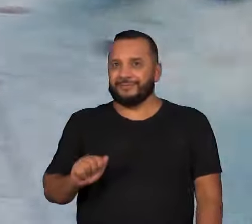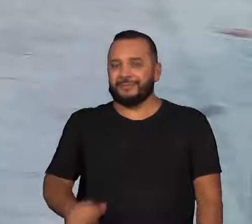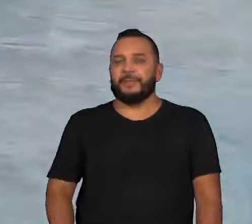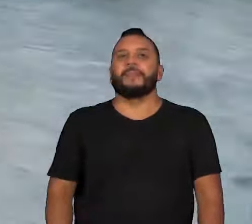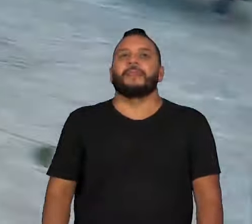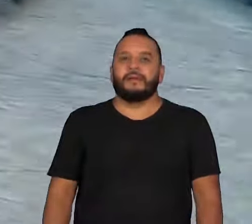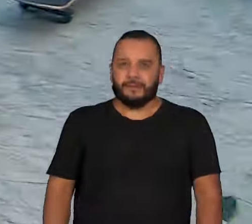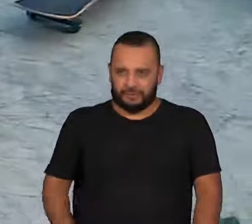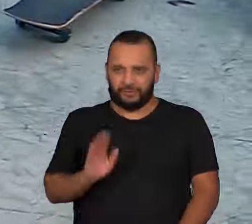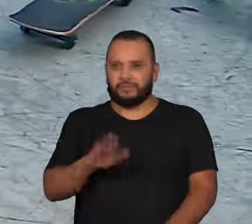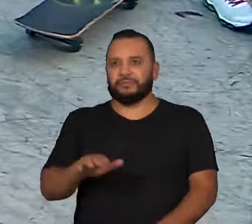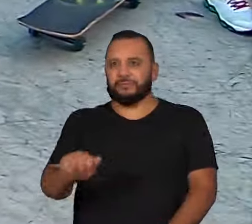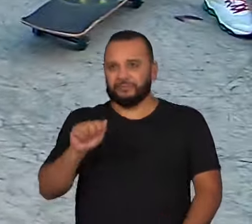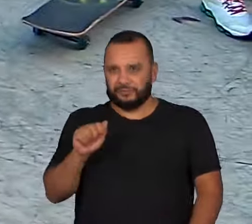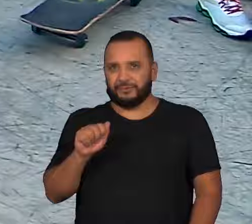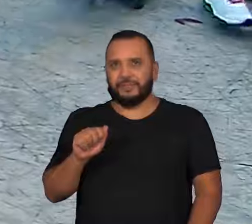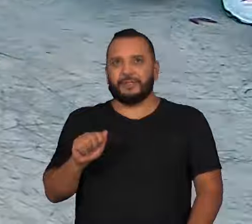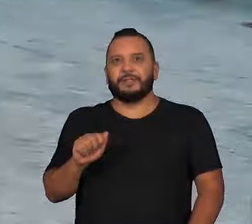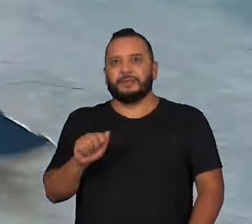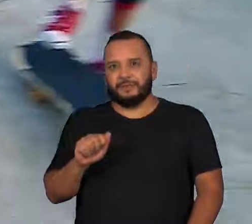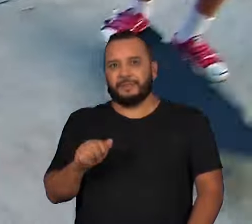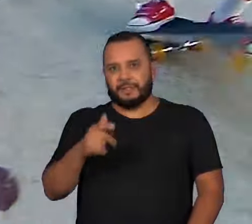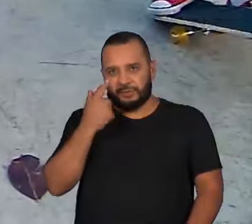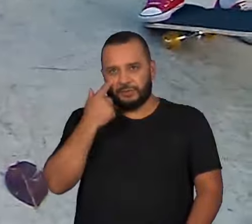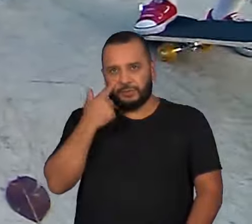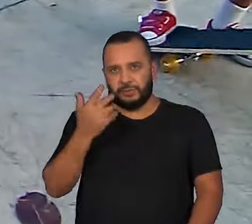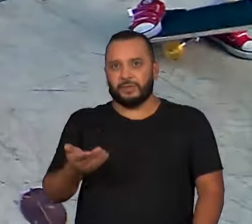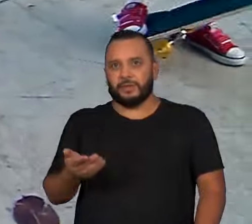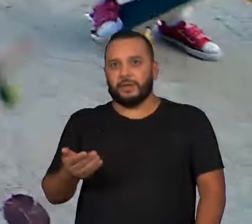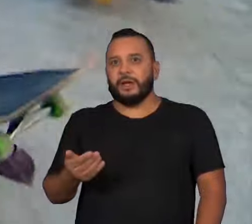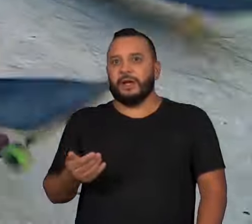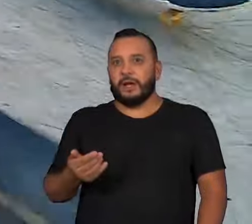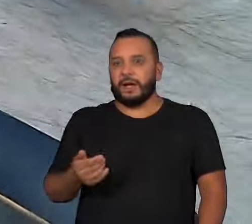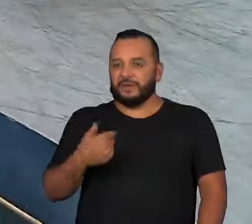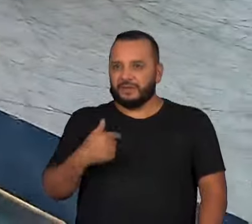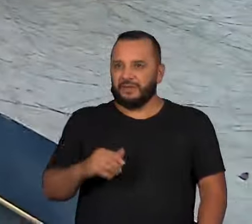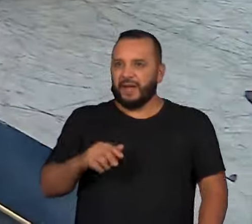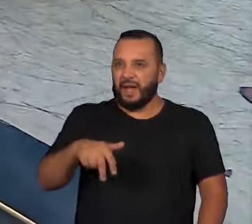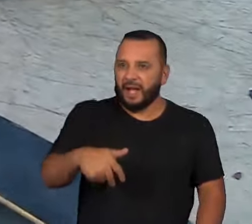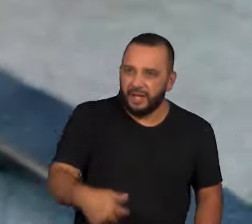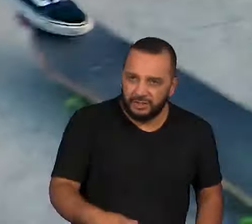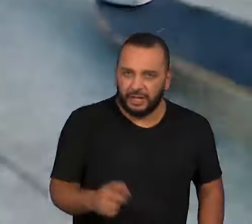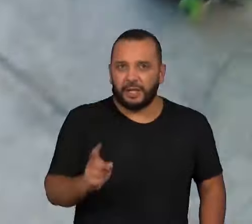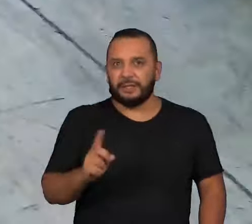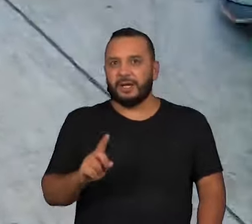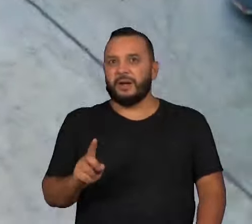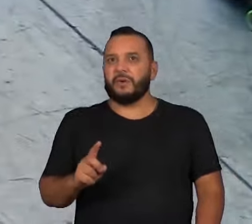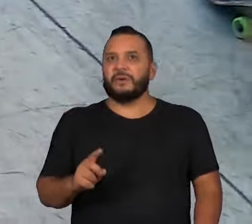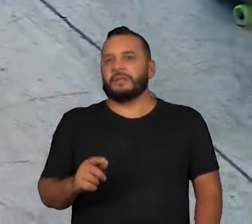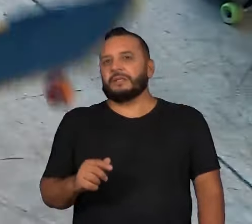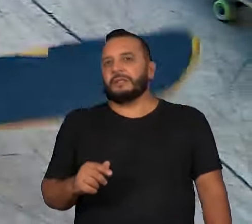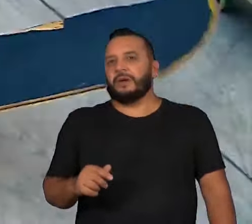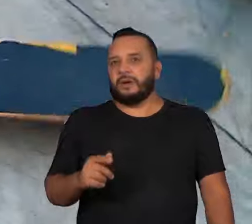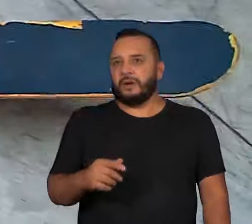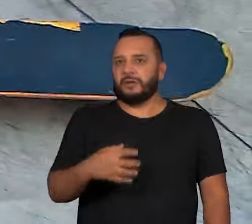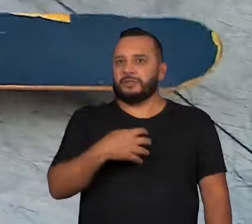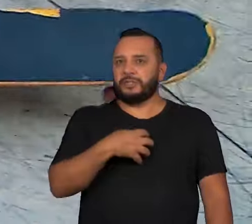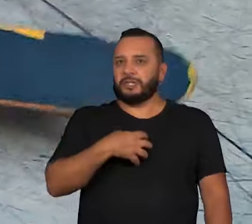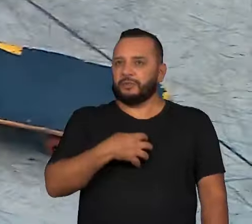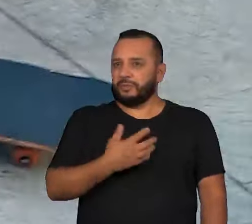ó. Vai parar o rolê. Aí você vai agachar pra pegar o skate? Não, você não vai fazer isso aqui. Você vai fazer isso aqui,